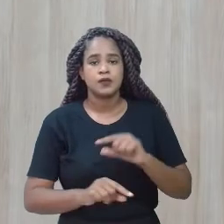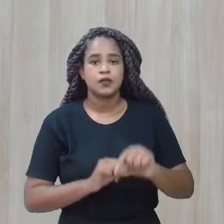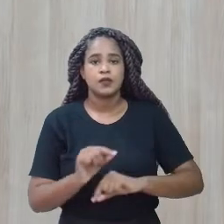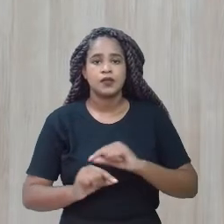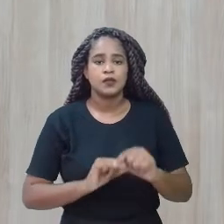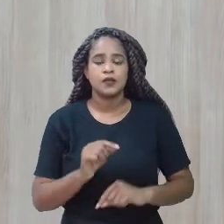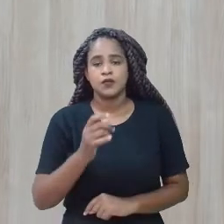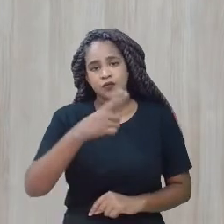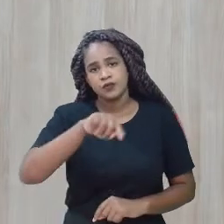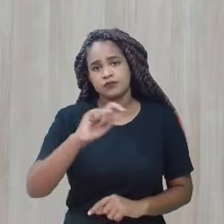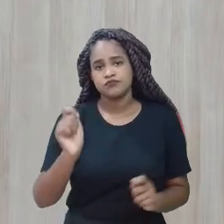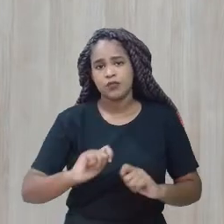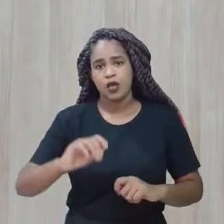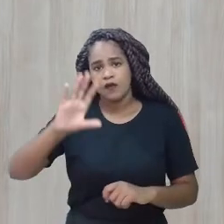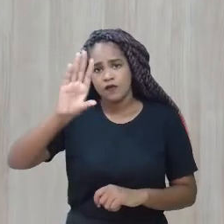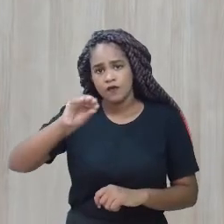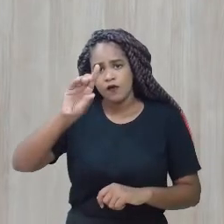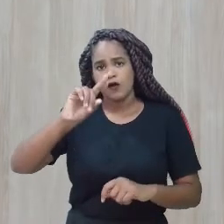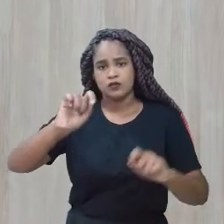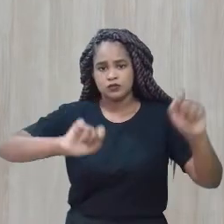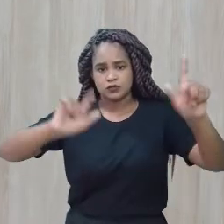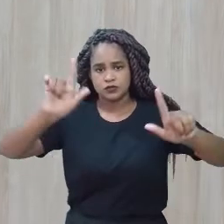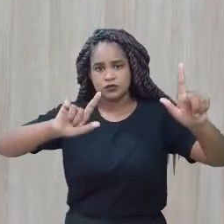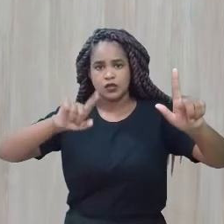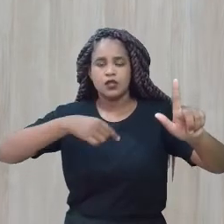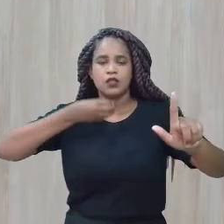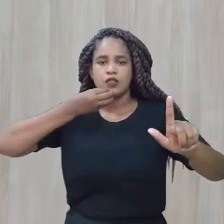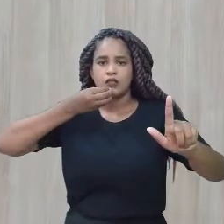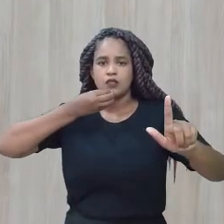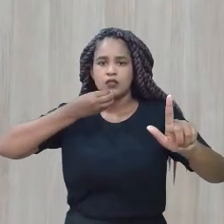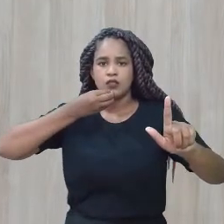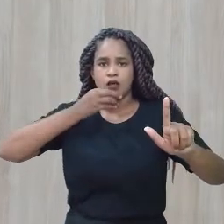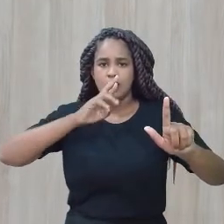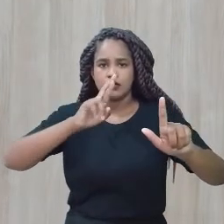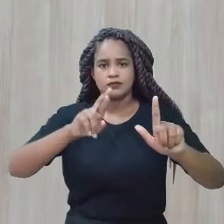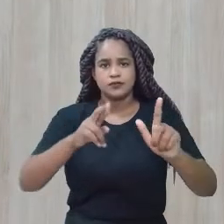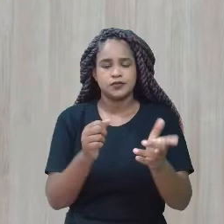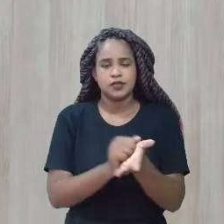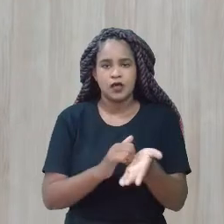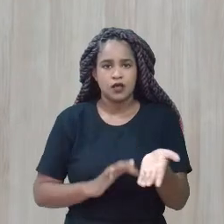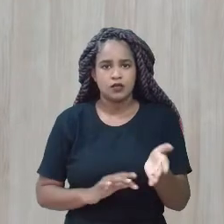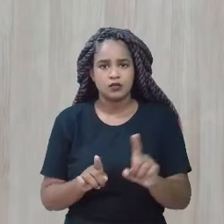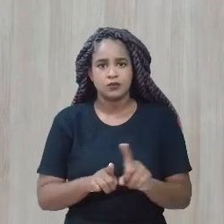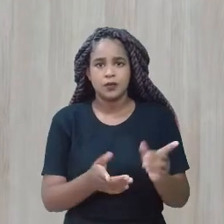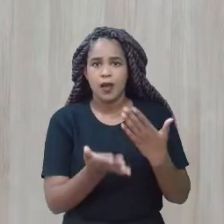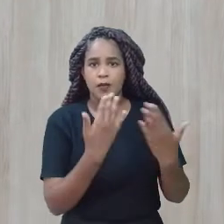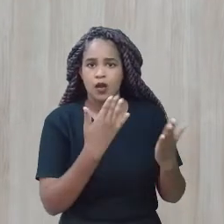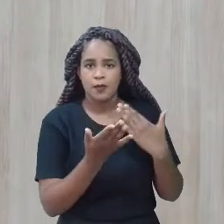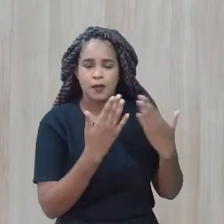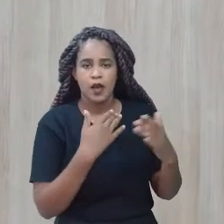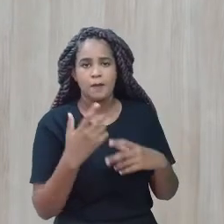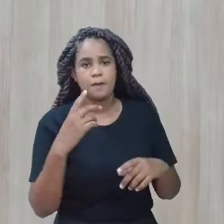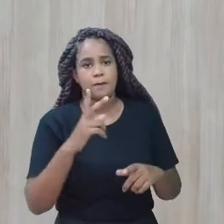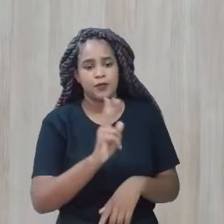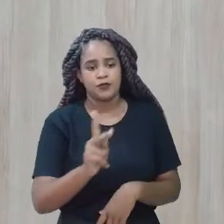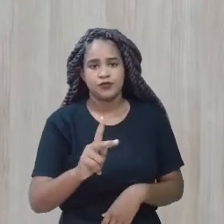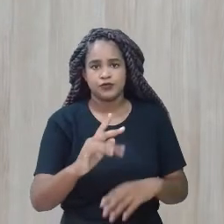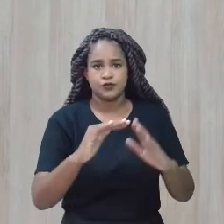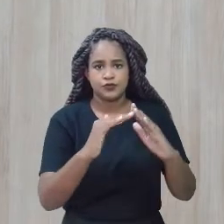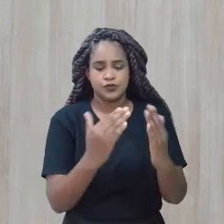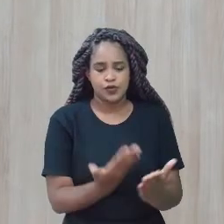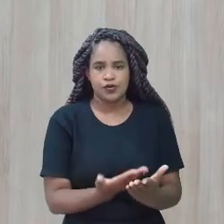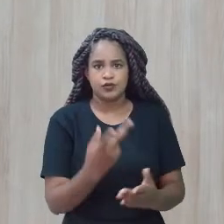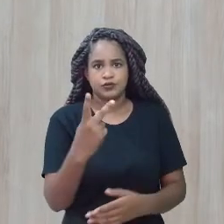tela, responder o exercício, conversar com a professora que está com vocês diariamente, está na